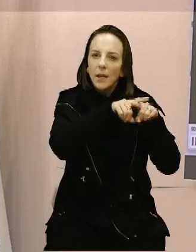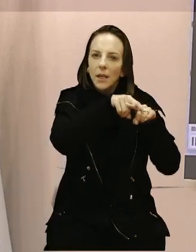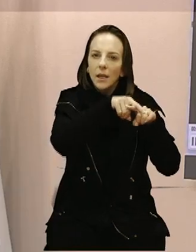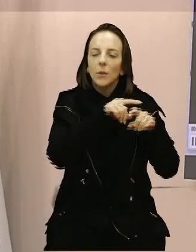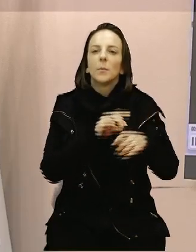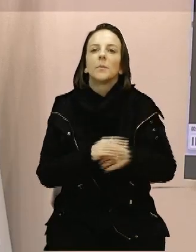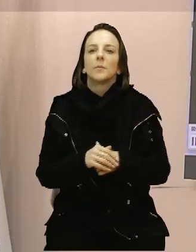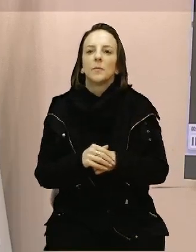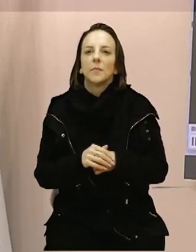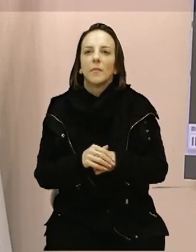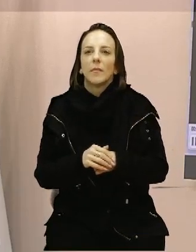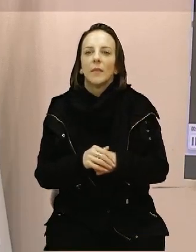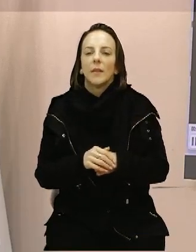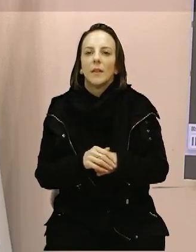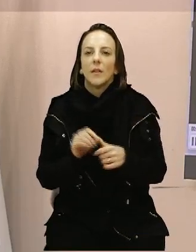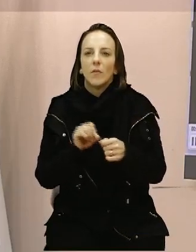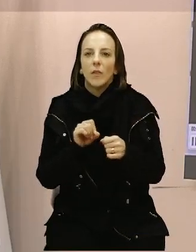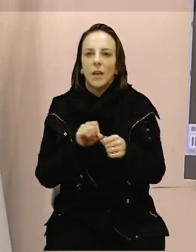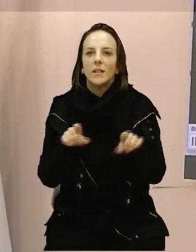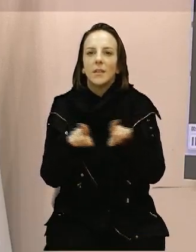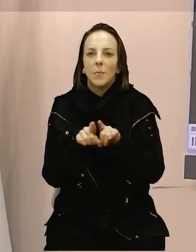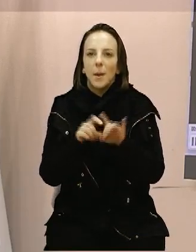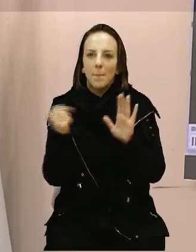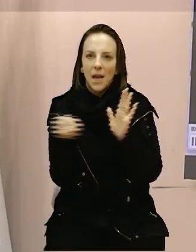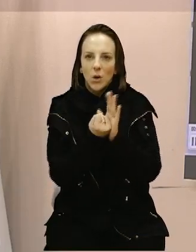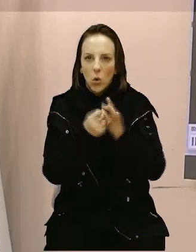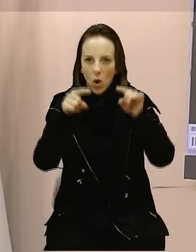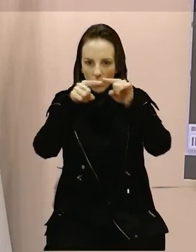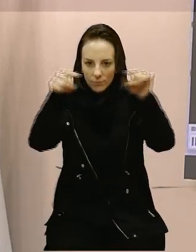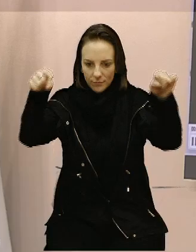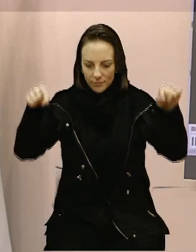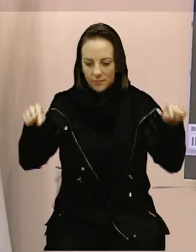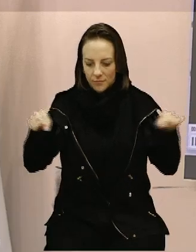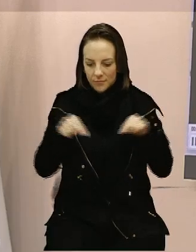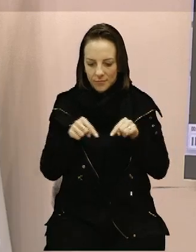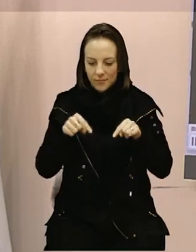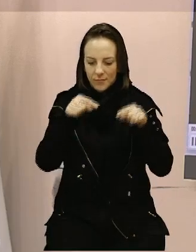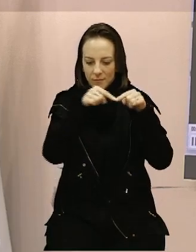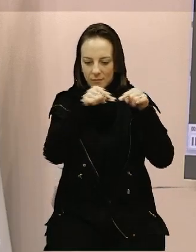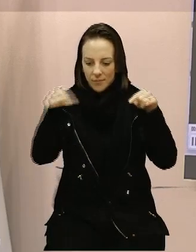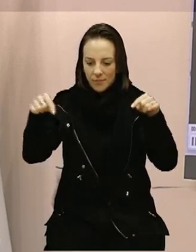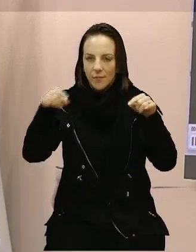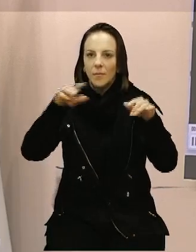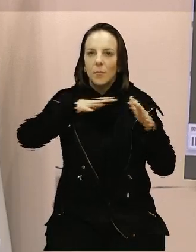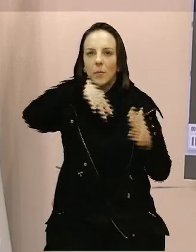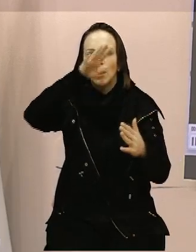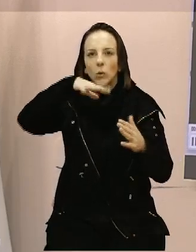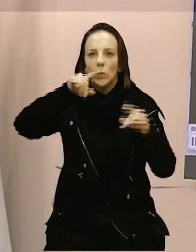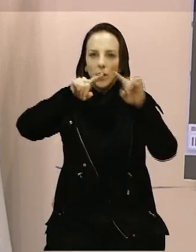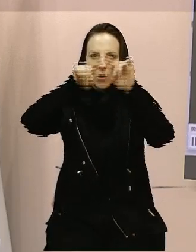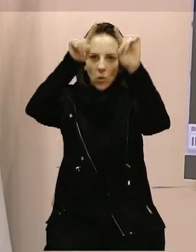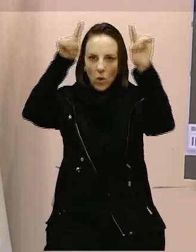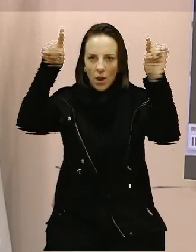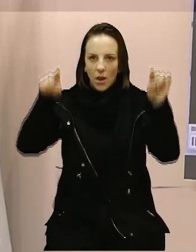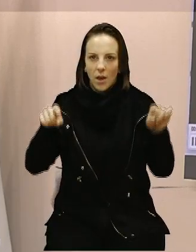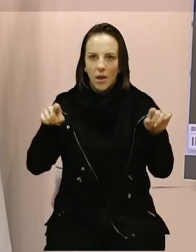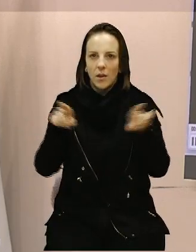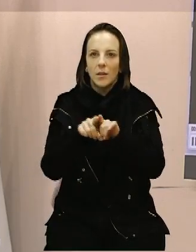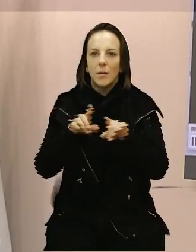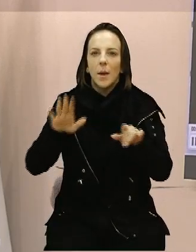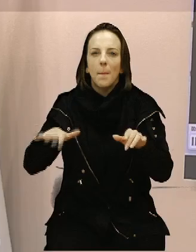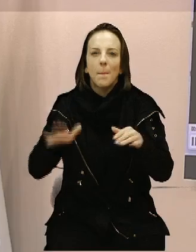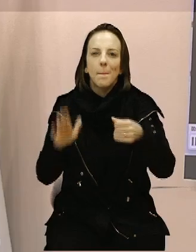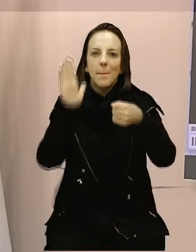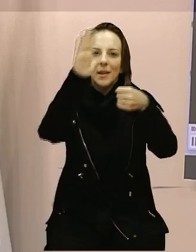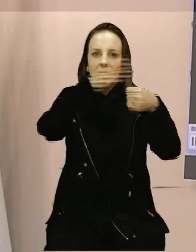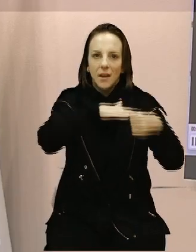Inclusive, feita a demarcação da divisão aqui da quadra, pintura das goleiras, da parte de basquete,